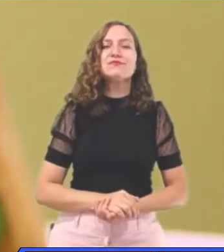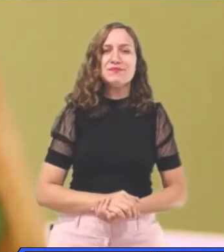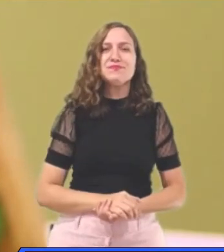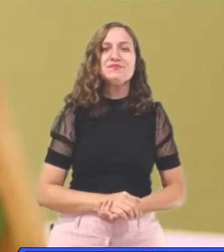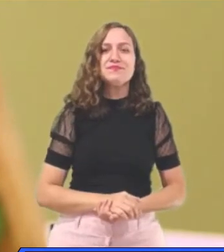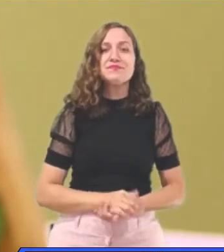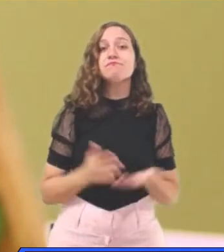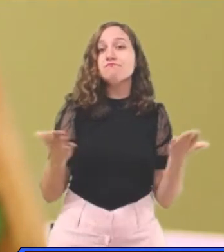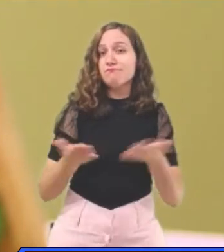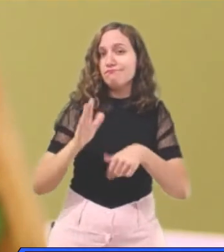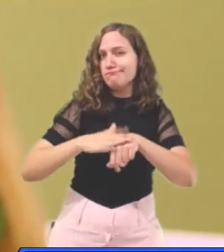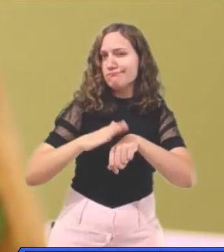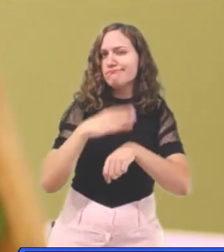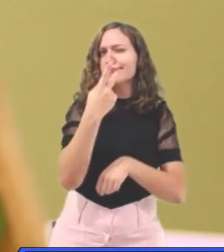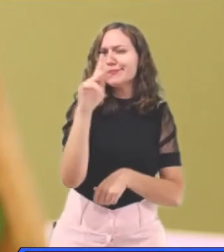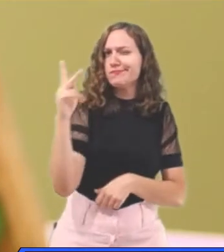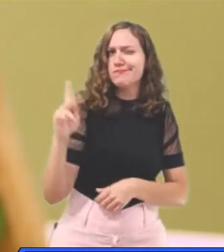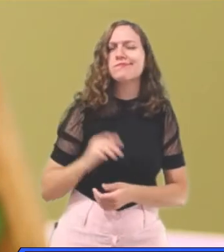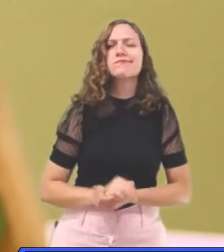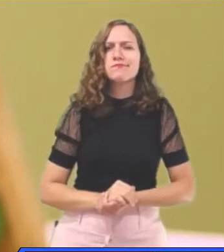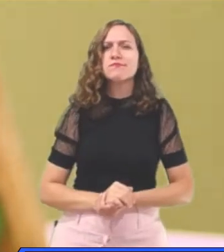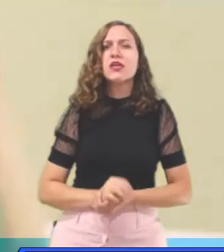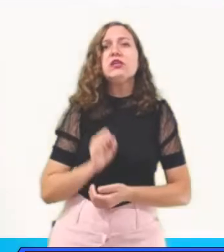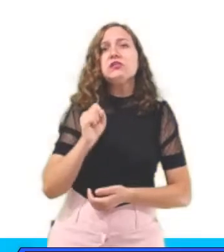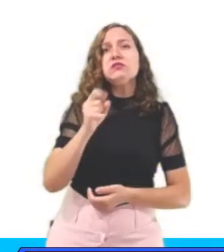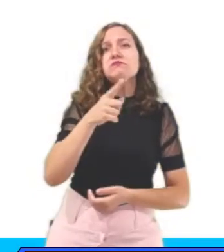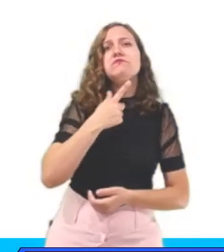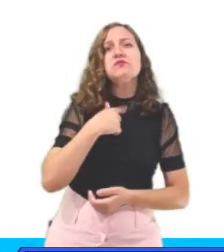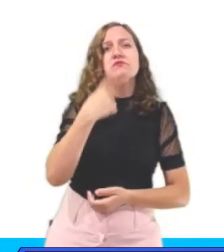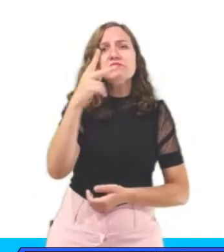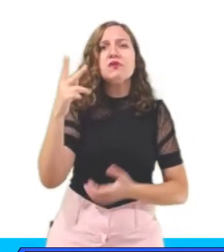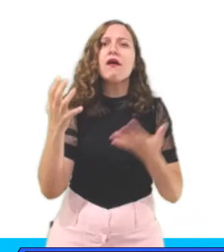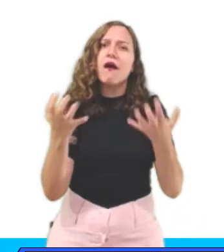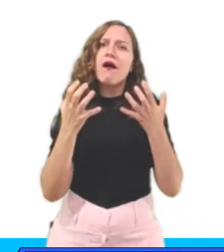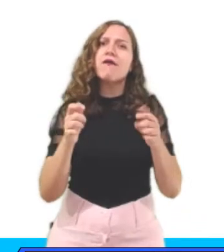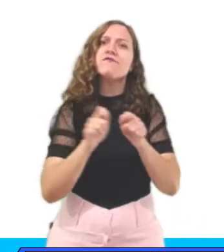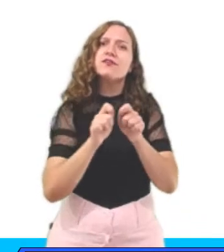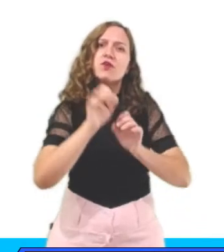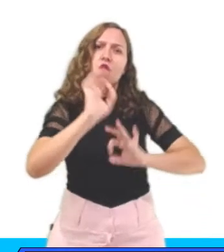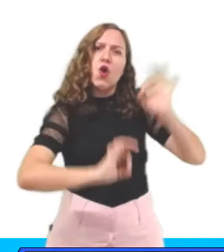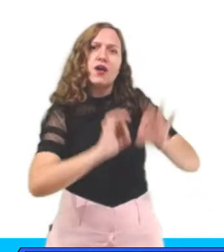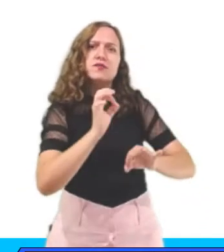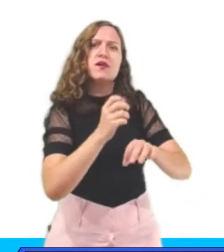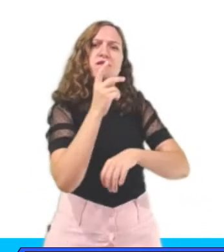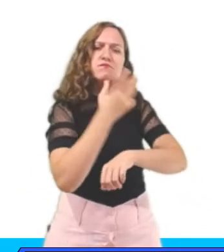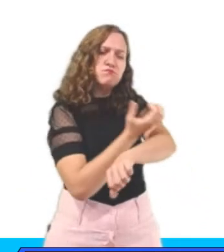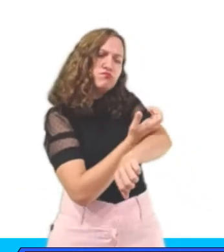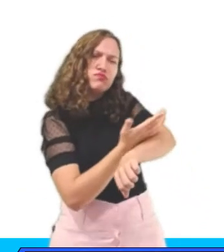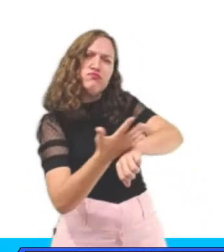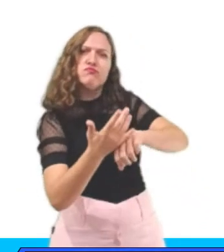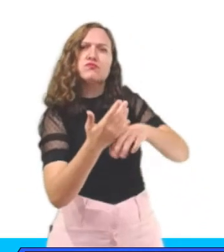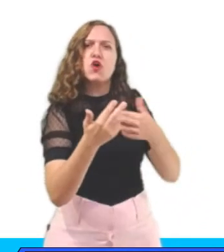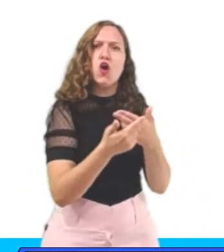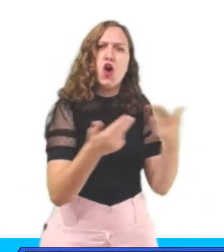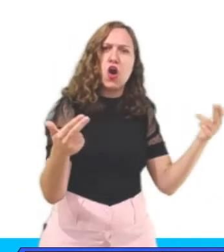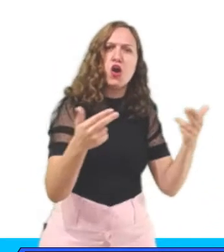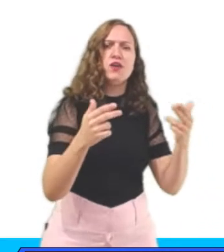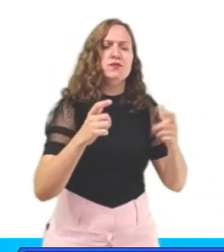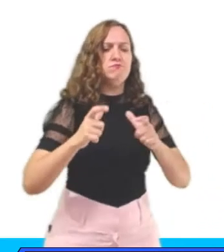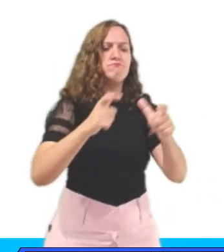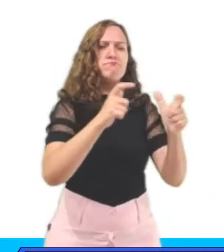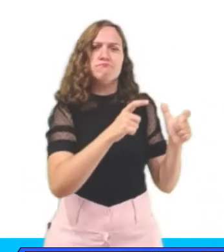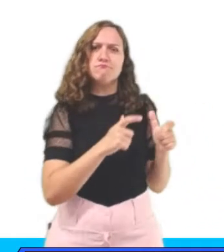Agora com você. Digamos que você quer fazer um canteiro no seu quintal. Um canteiro